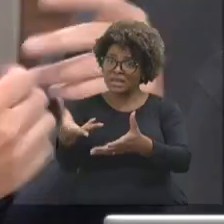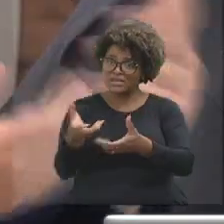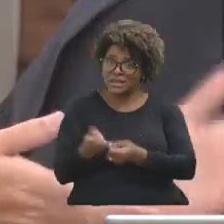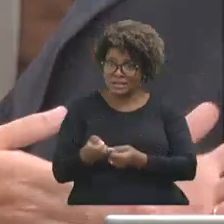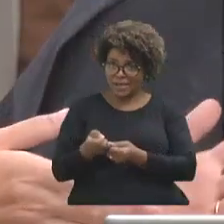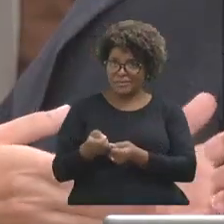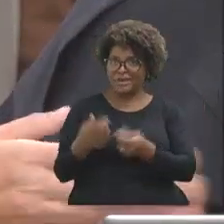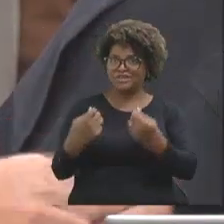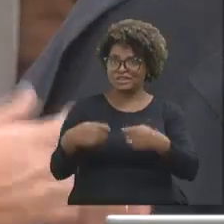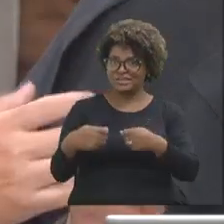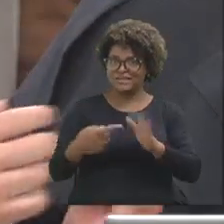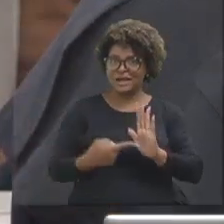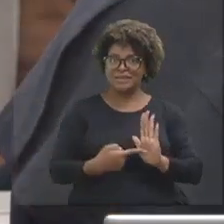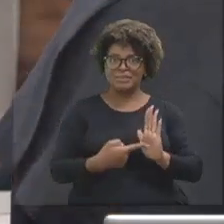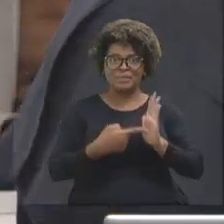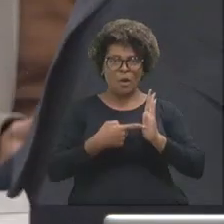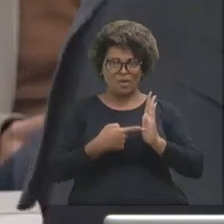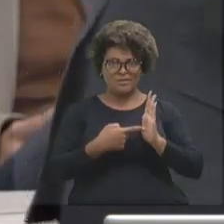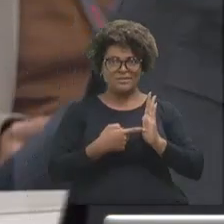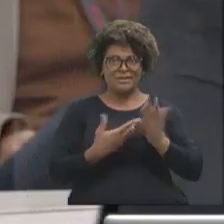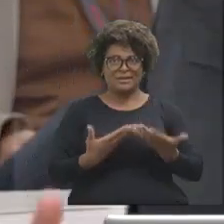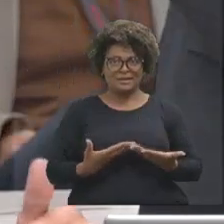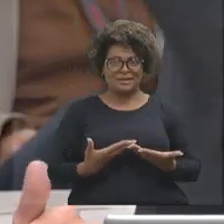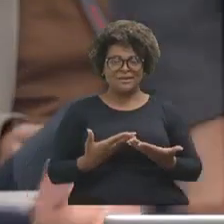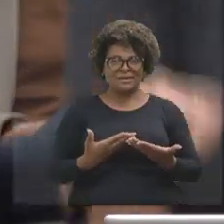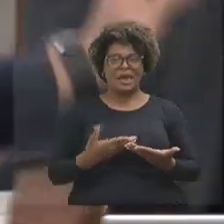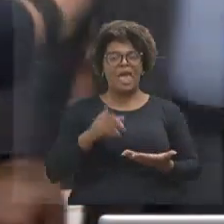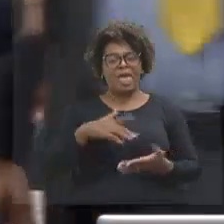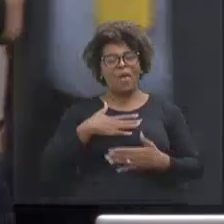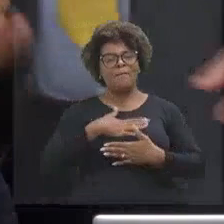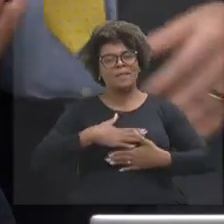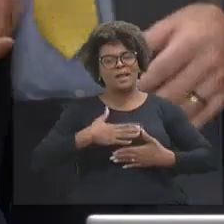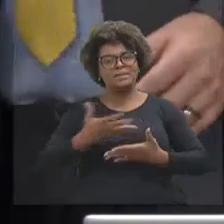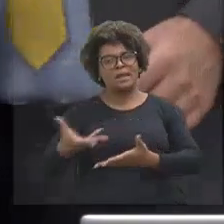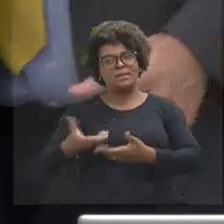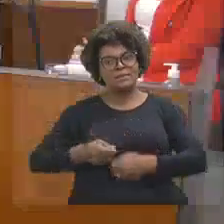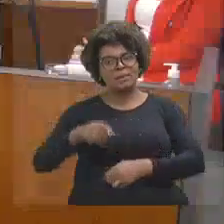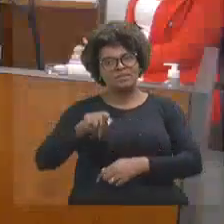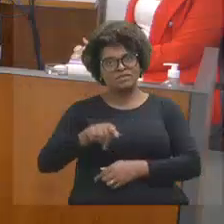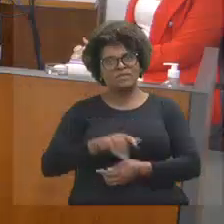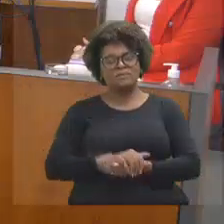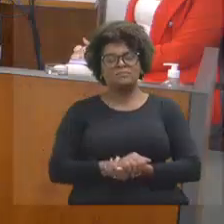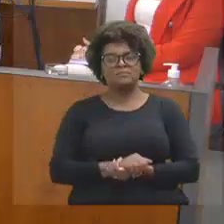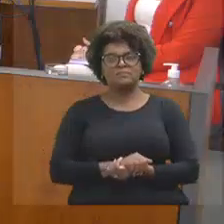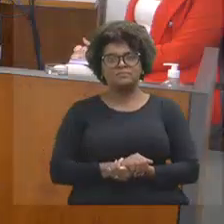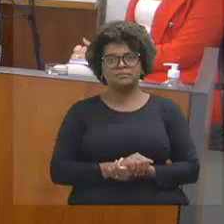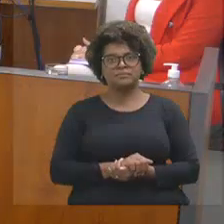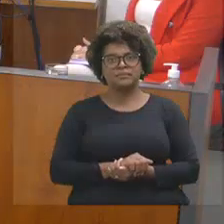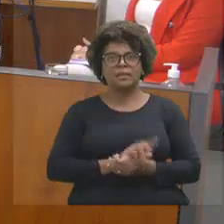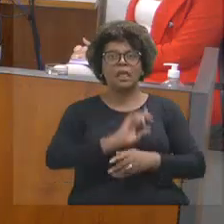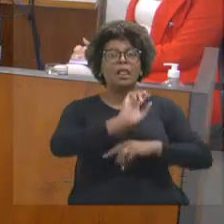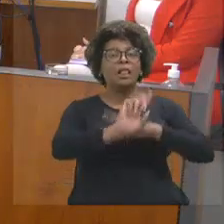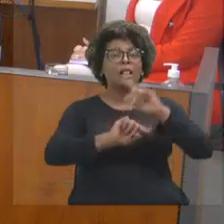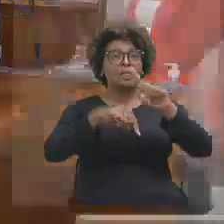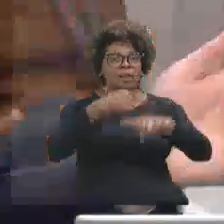é um prazer receber lá eu sei que vai ser muito construtivo eu acho que nós temos que que aprofundar depois Em vários pontos eu acho que na